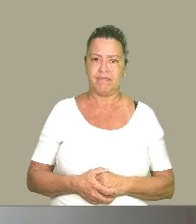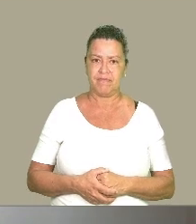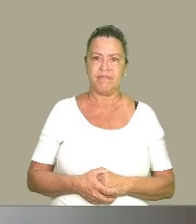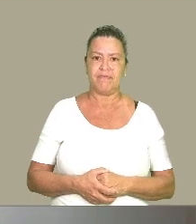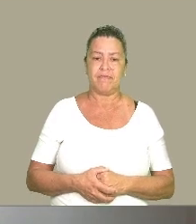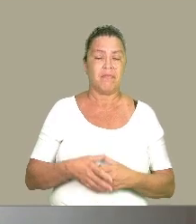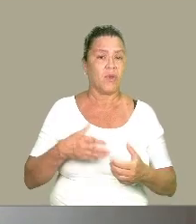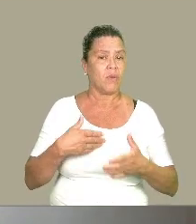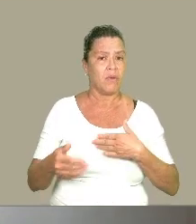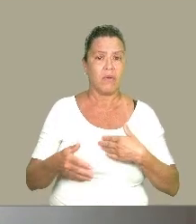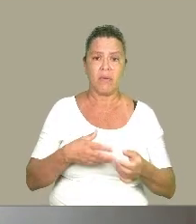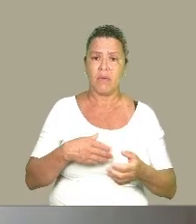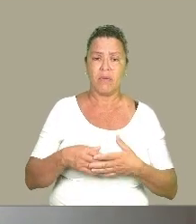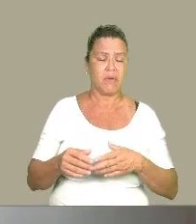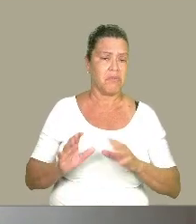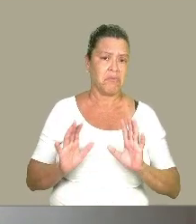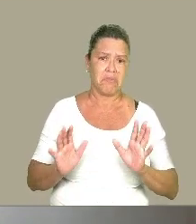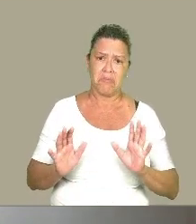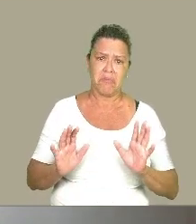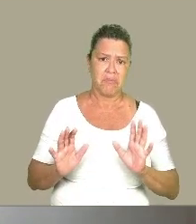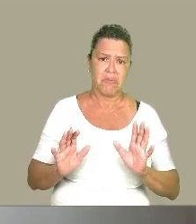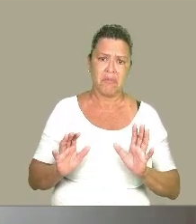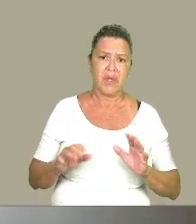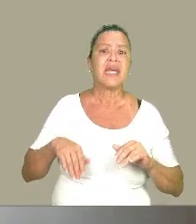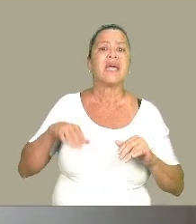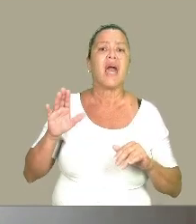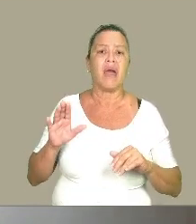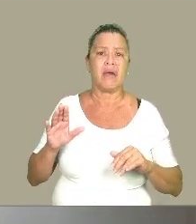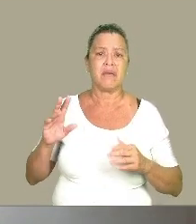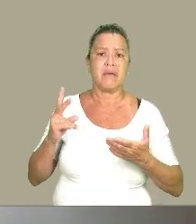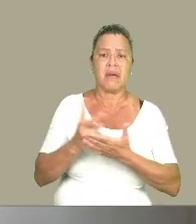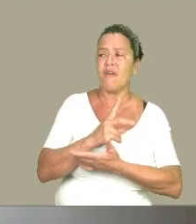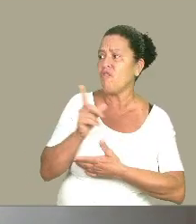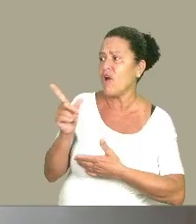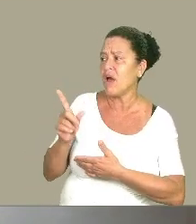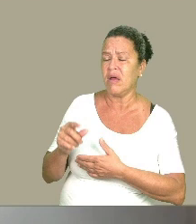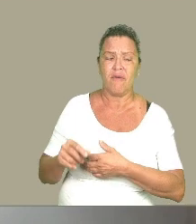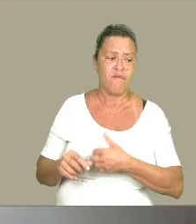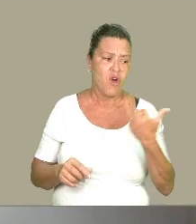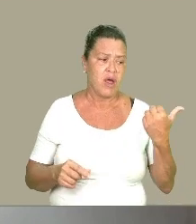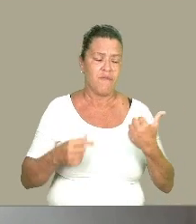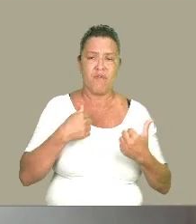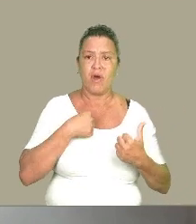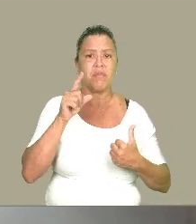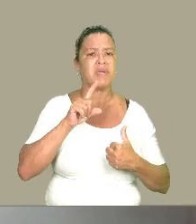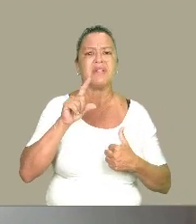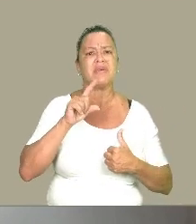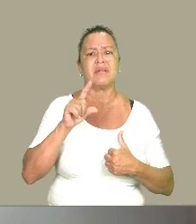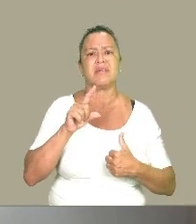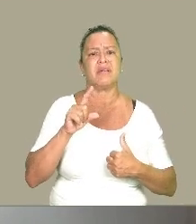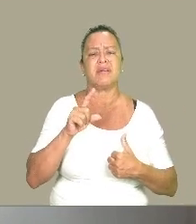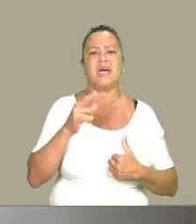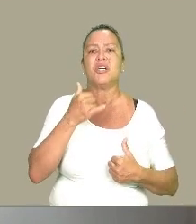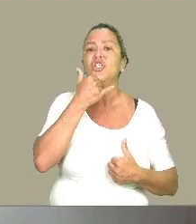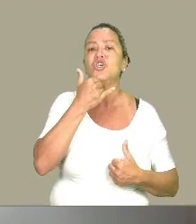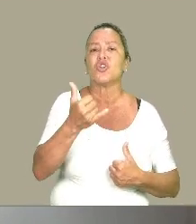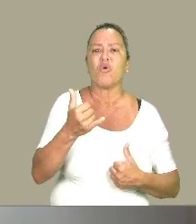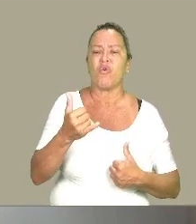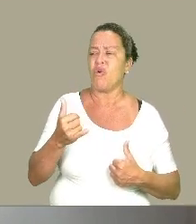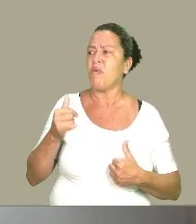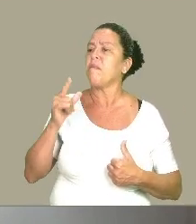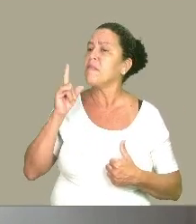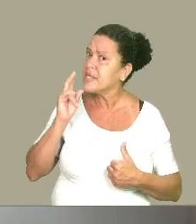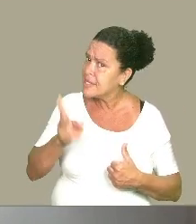do motivador daquela separação, e não se deve ficar buscando os culpados para aquilo